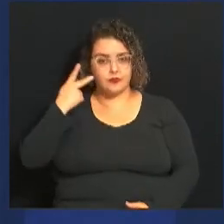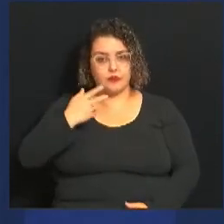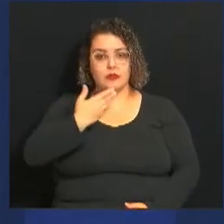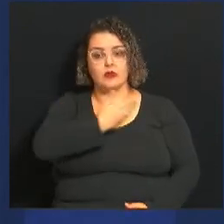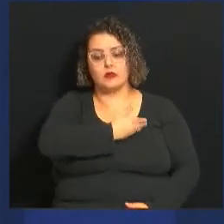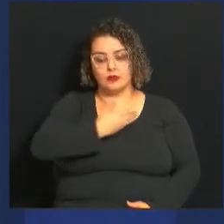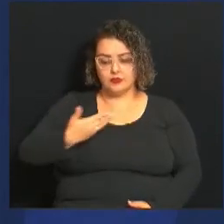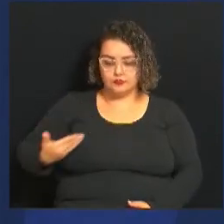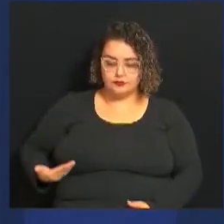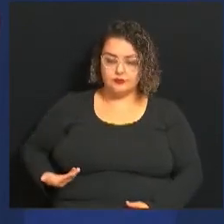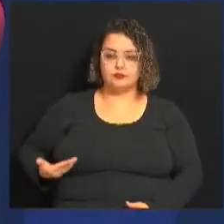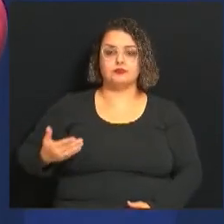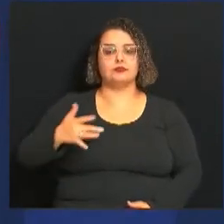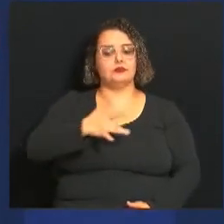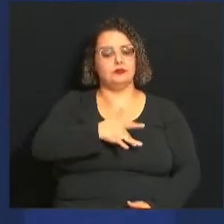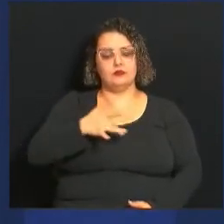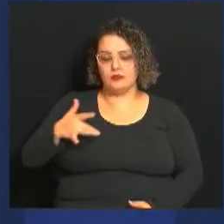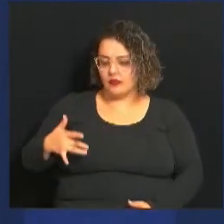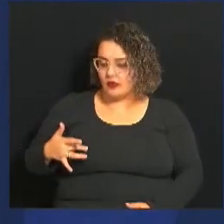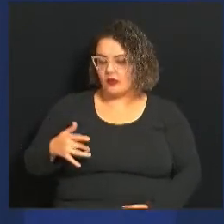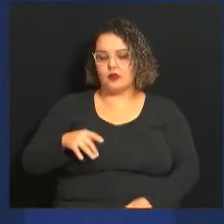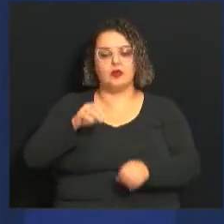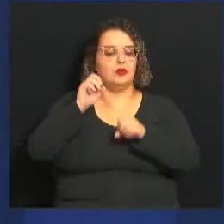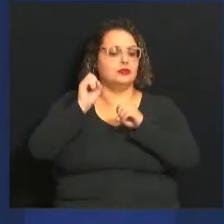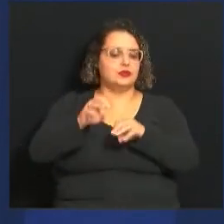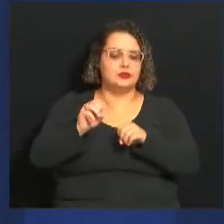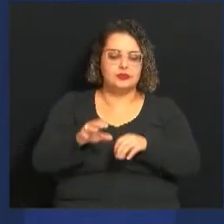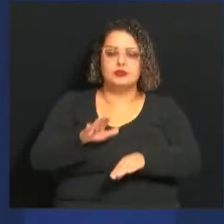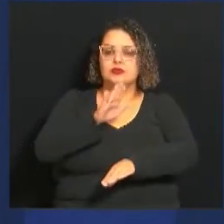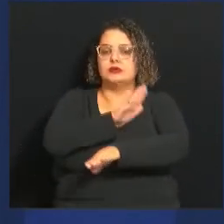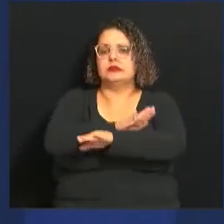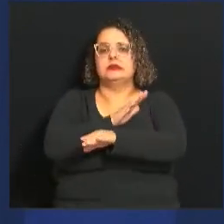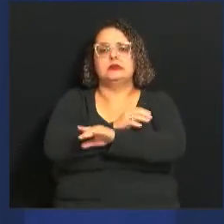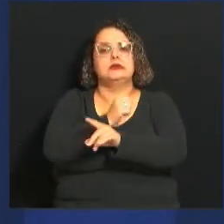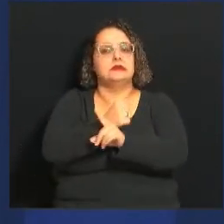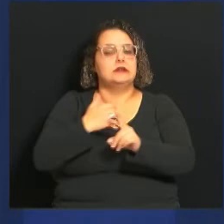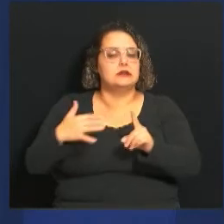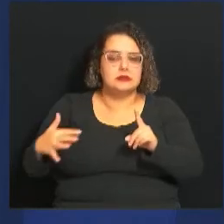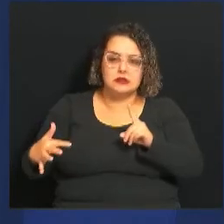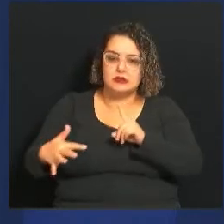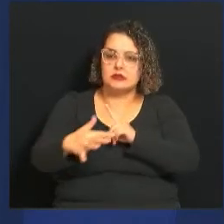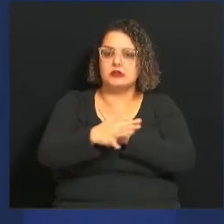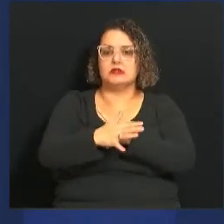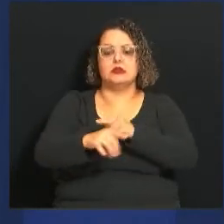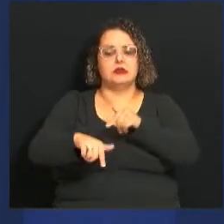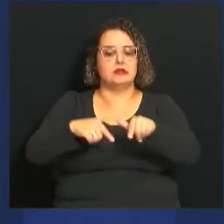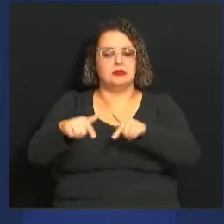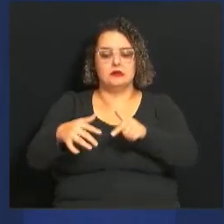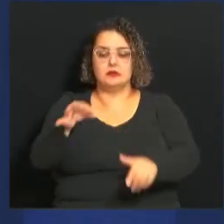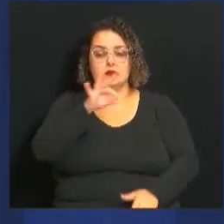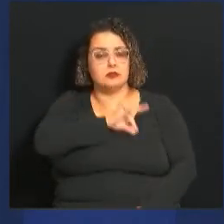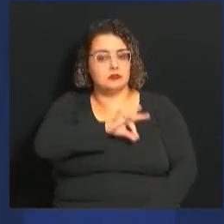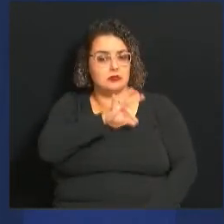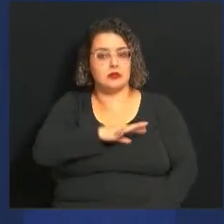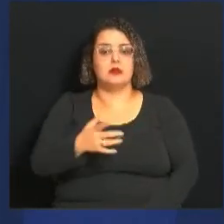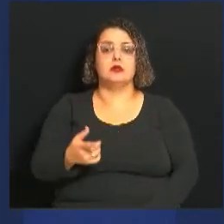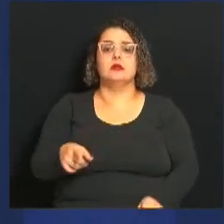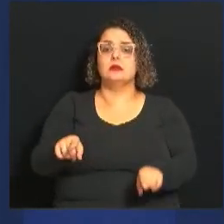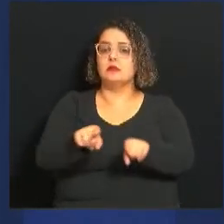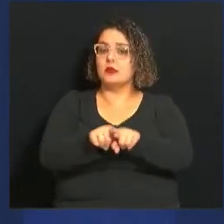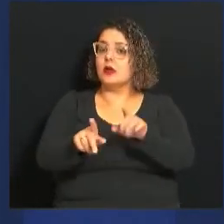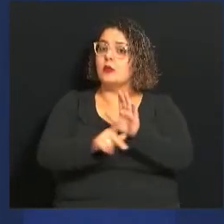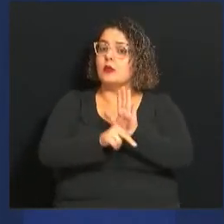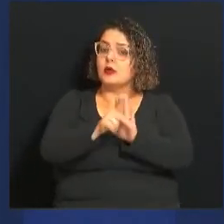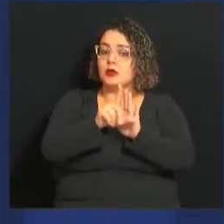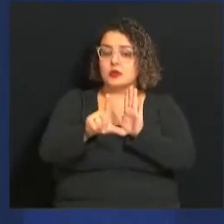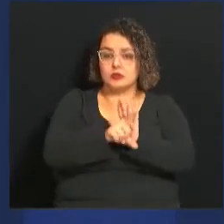como um todo, saúde, educação, assistência social, emprego e renda, traçar um projeto para poder atender